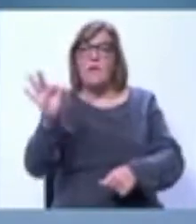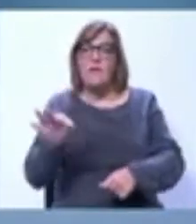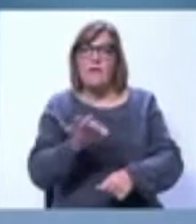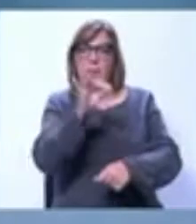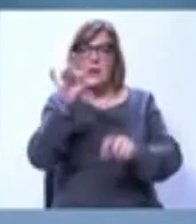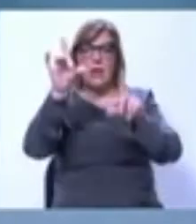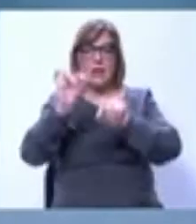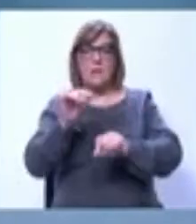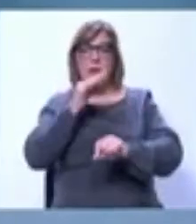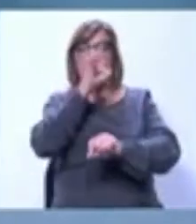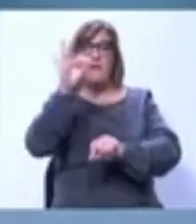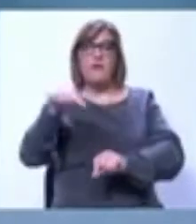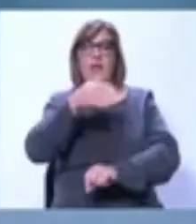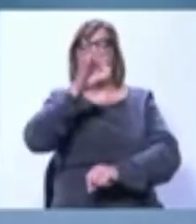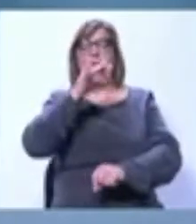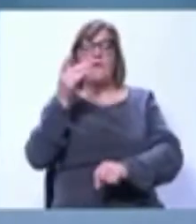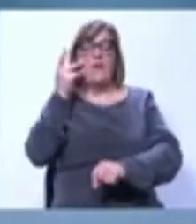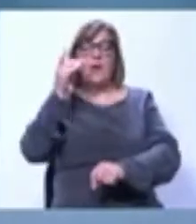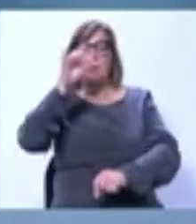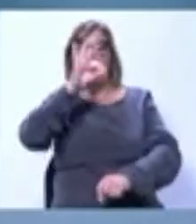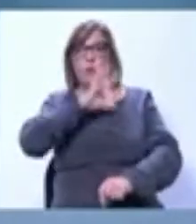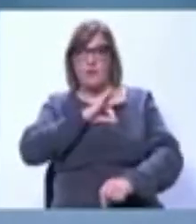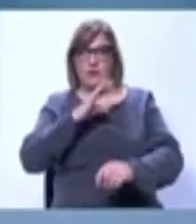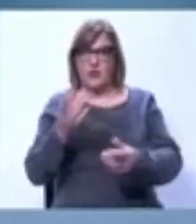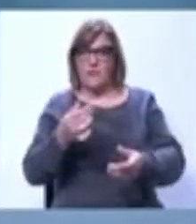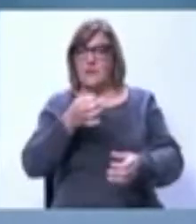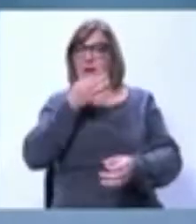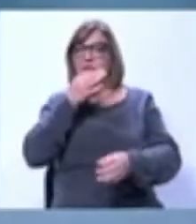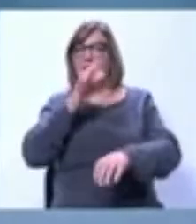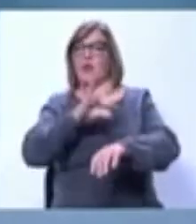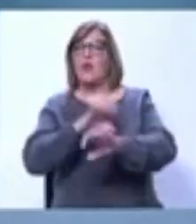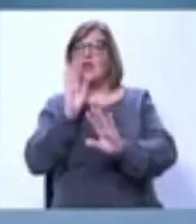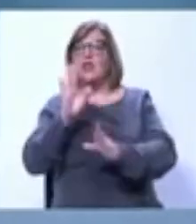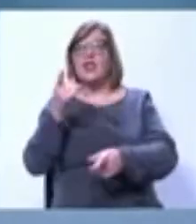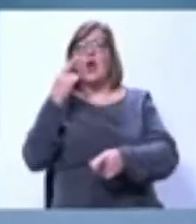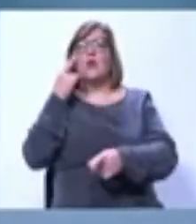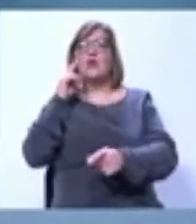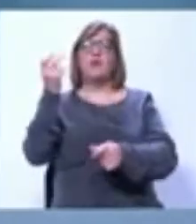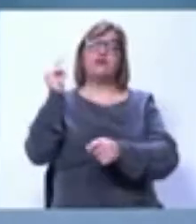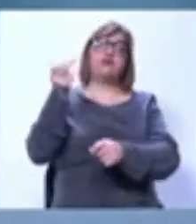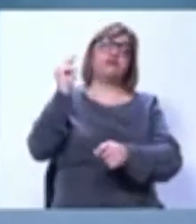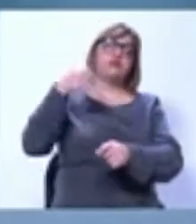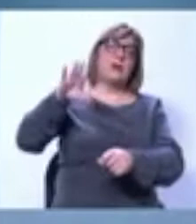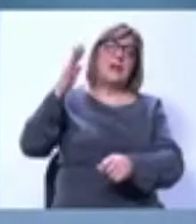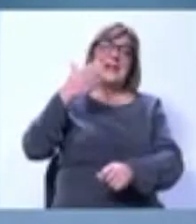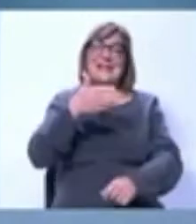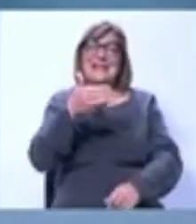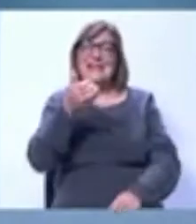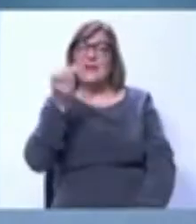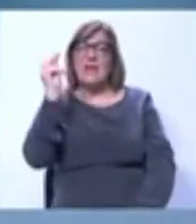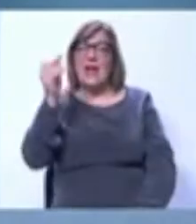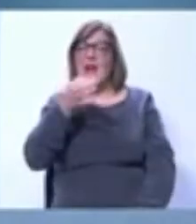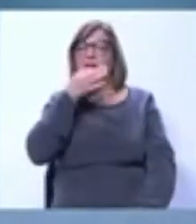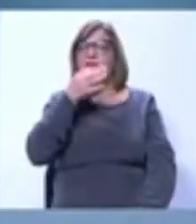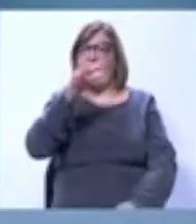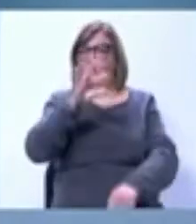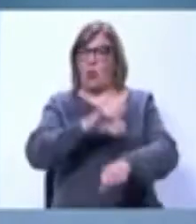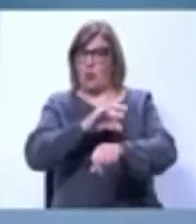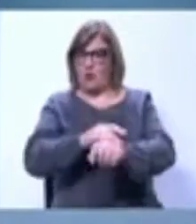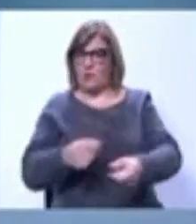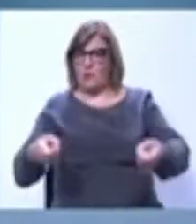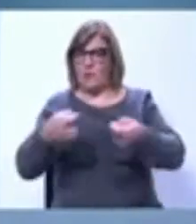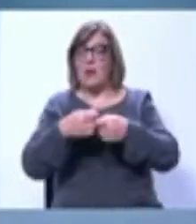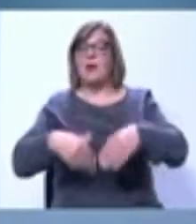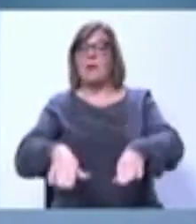e com a sua vida profissional estamos a falar de uma doença que já é conhecida há muitos anos a mais 150 anos que se fala da